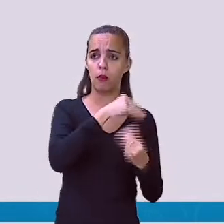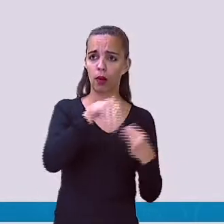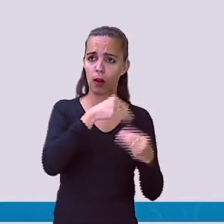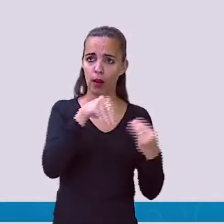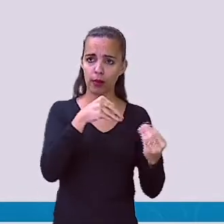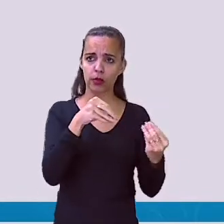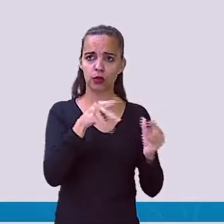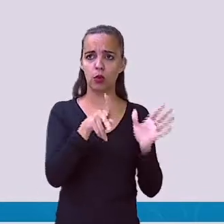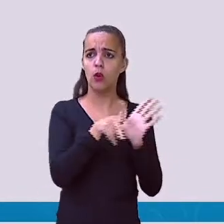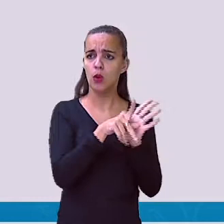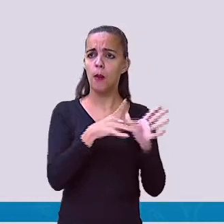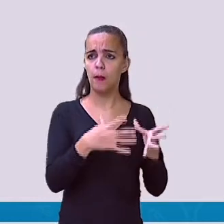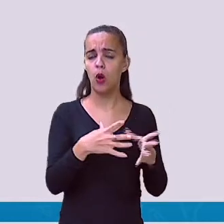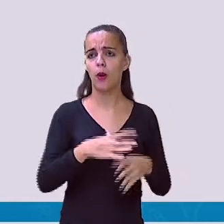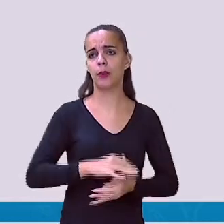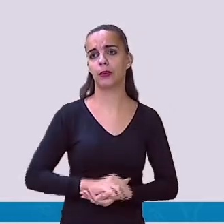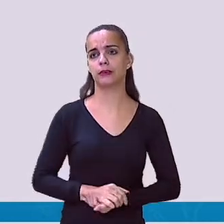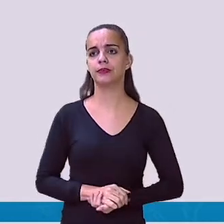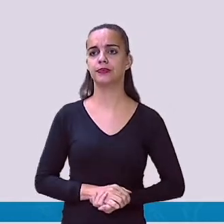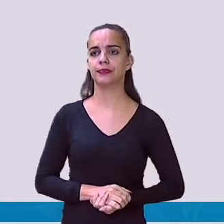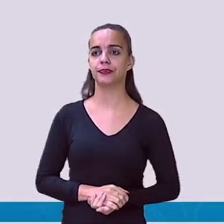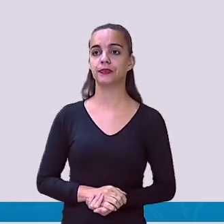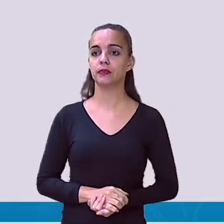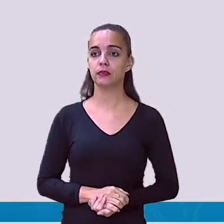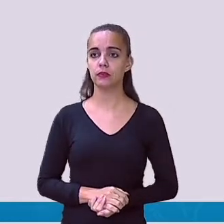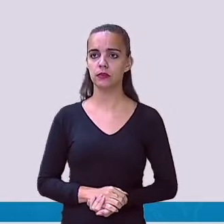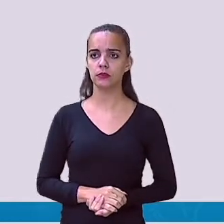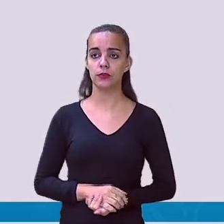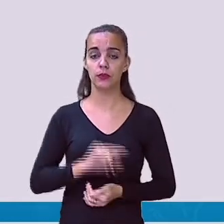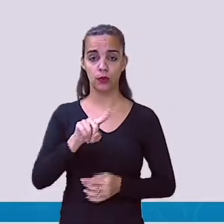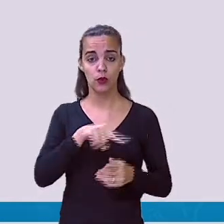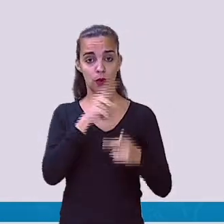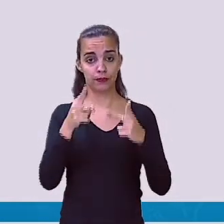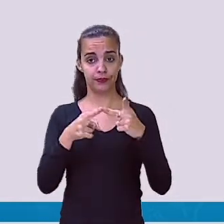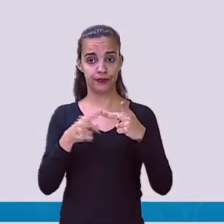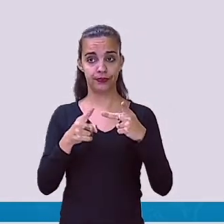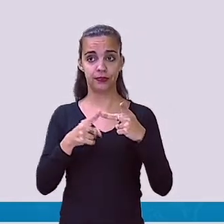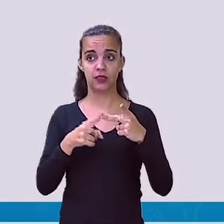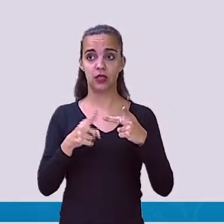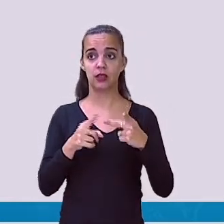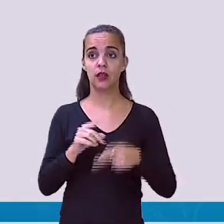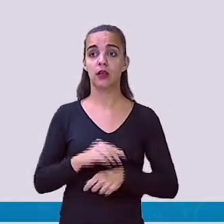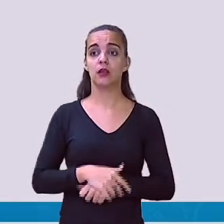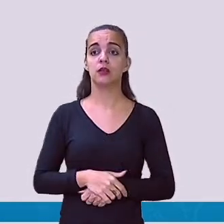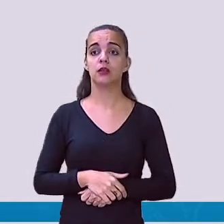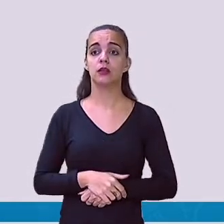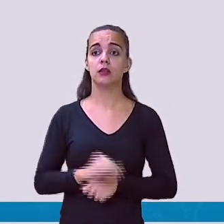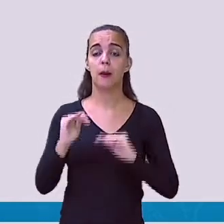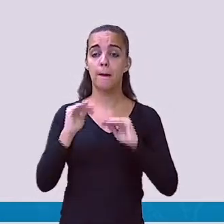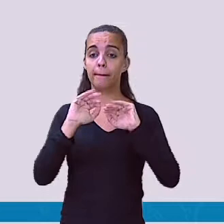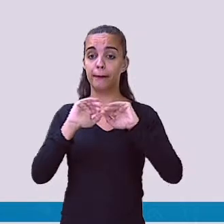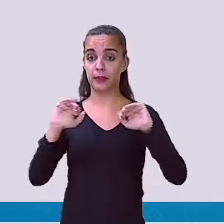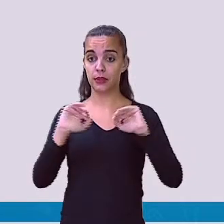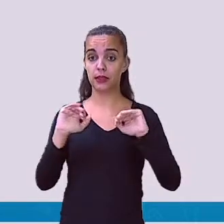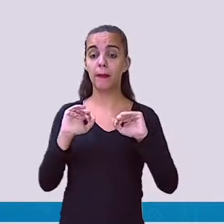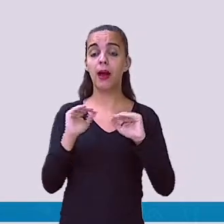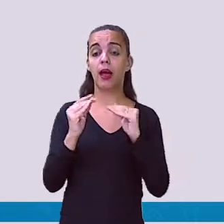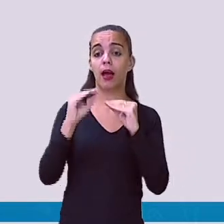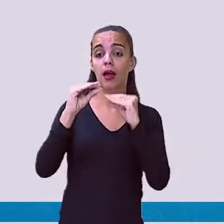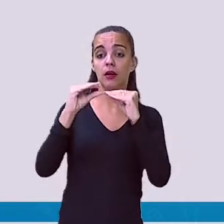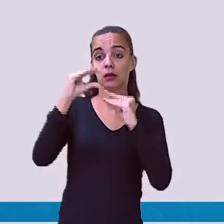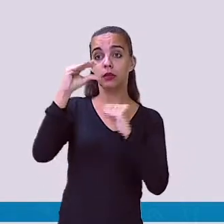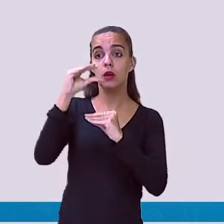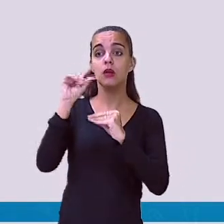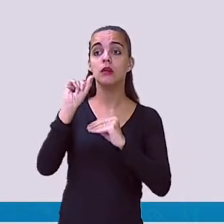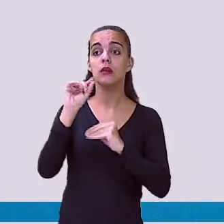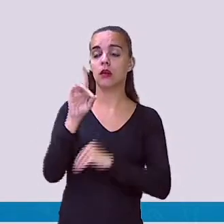tipo coloide, tá? Muito bem. O outro processo para separar componentes de mistura heterogênea